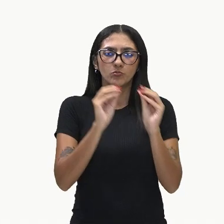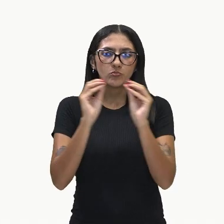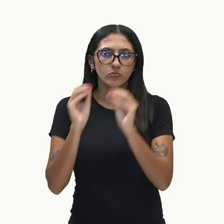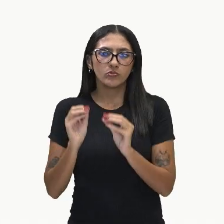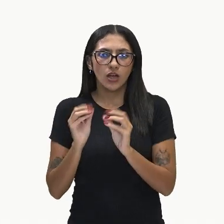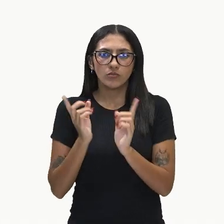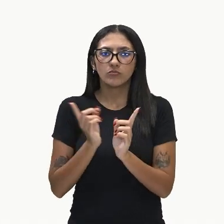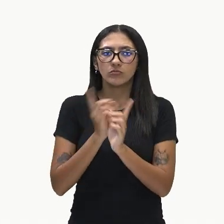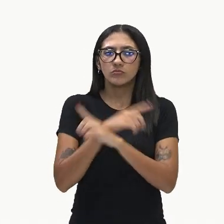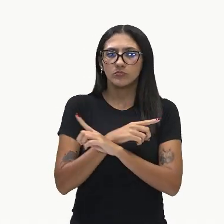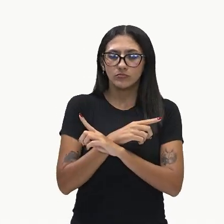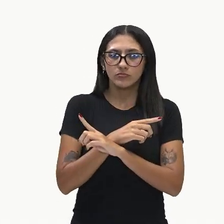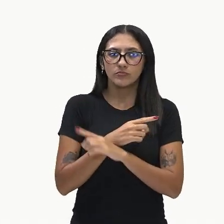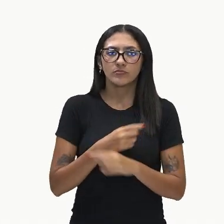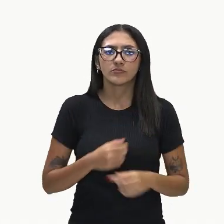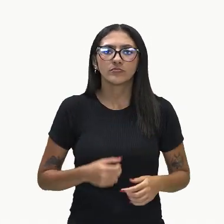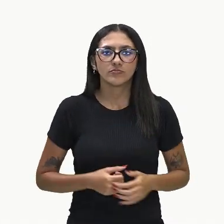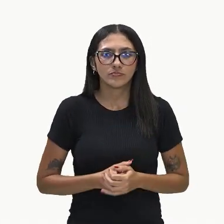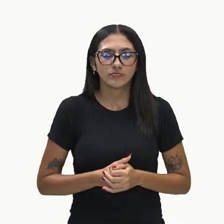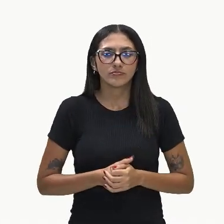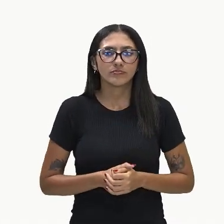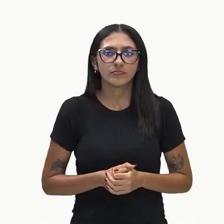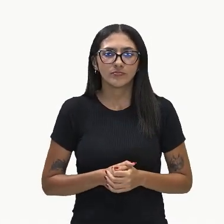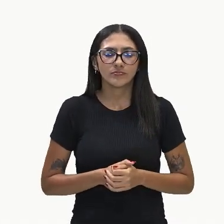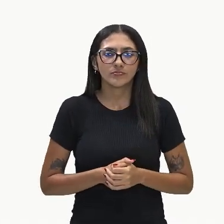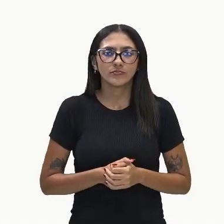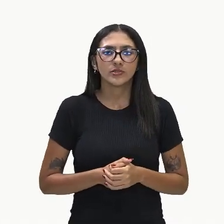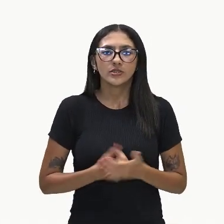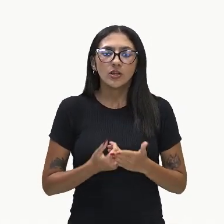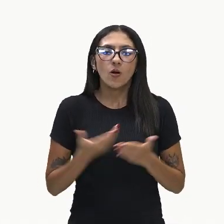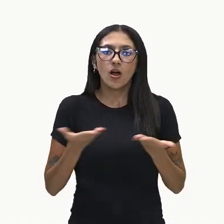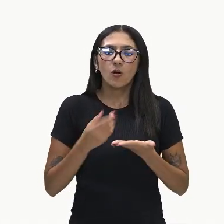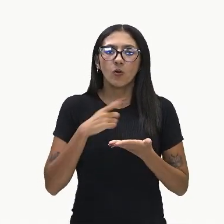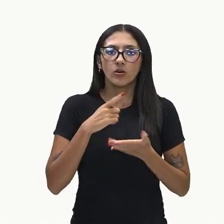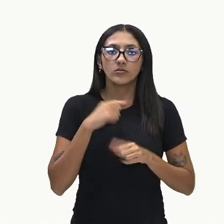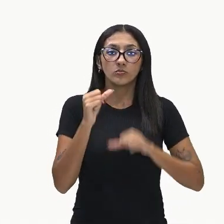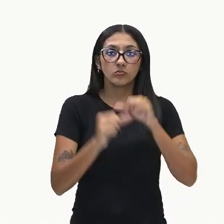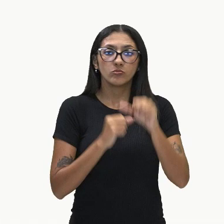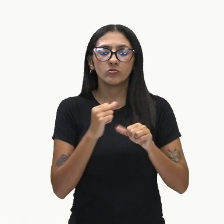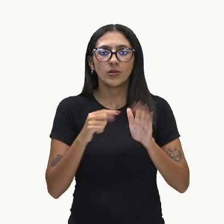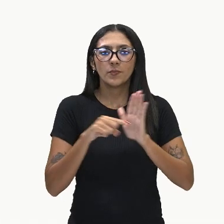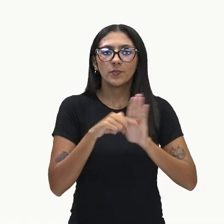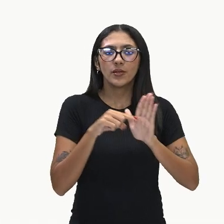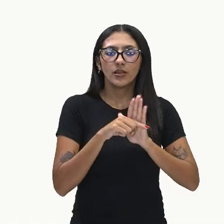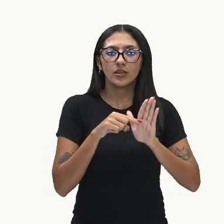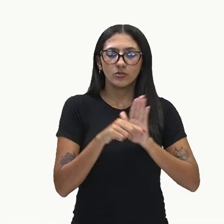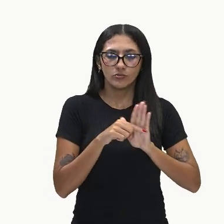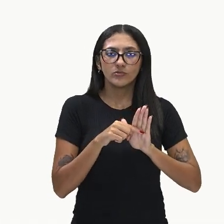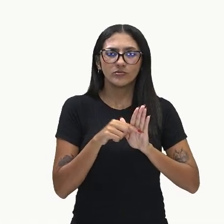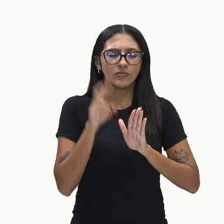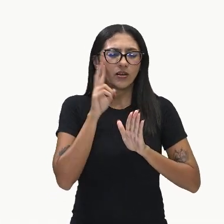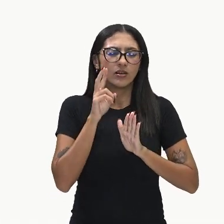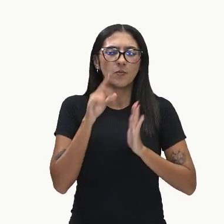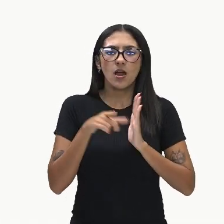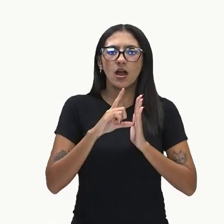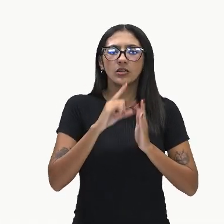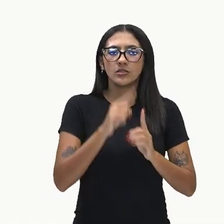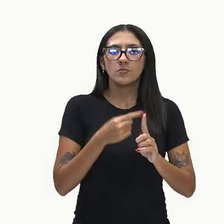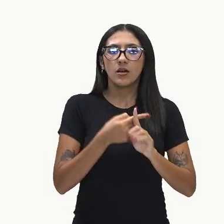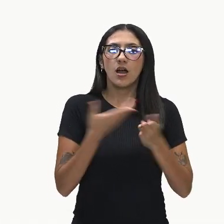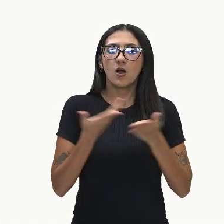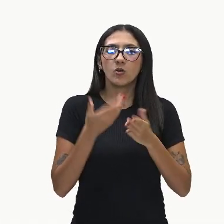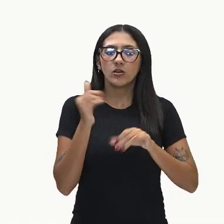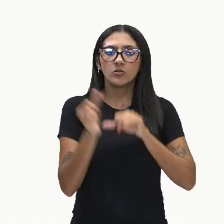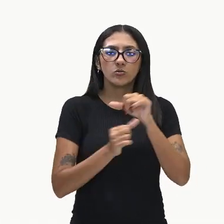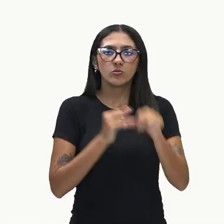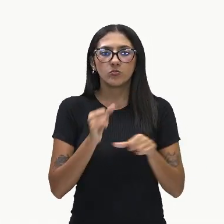inversa. Então, ele vai passar negativo, ou seja, ele estava fazendo uma operação de adição e agora